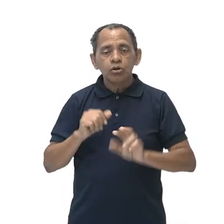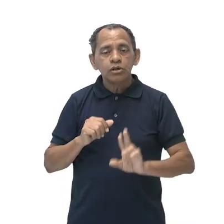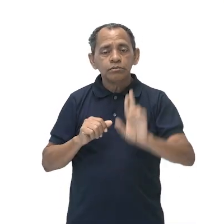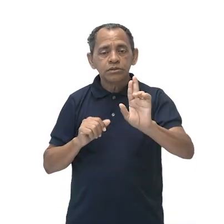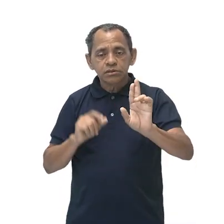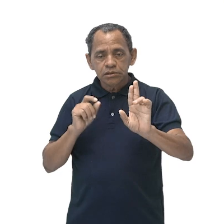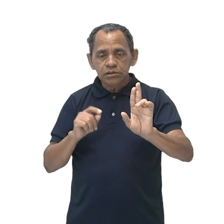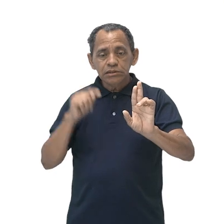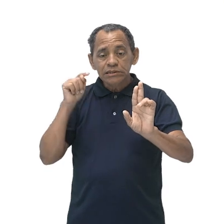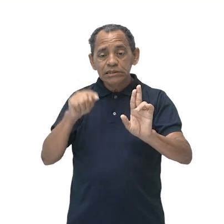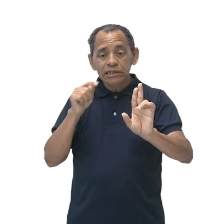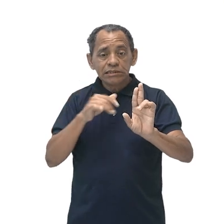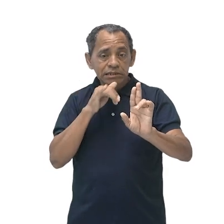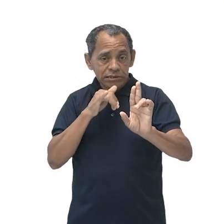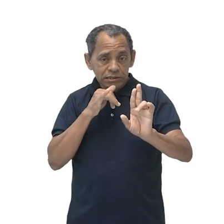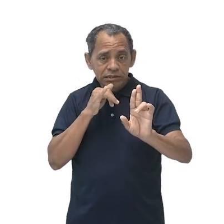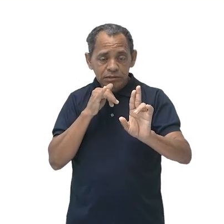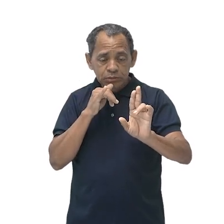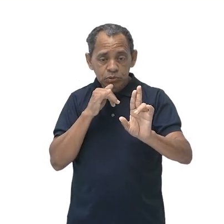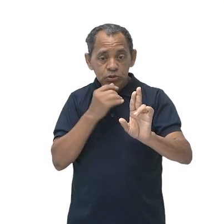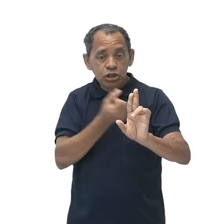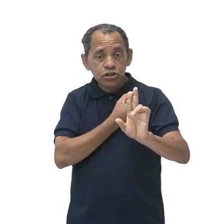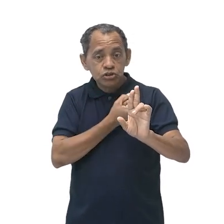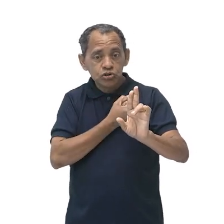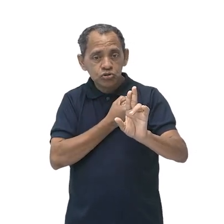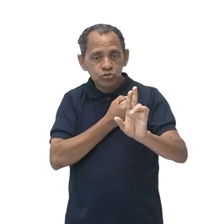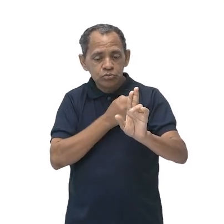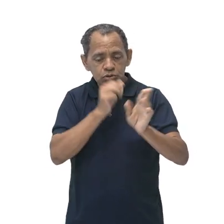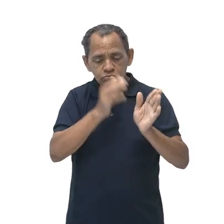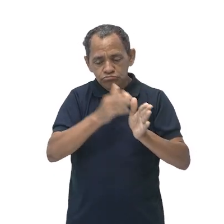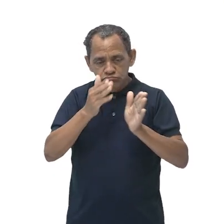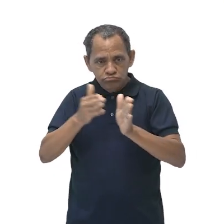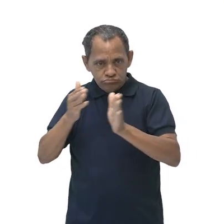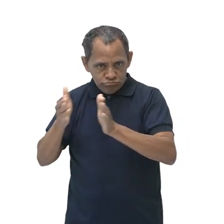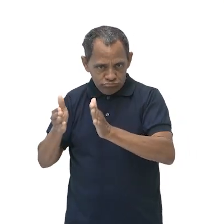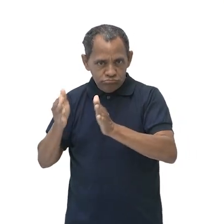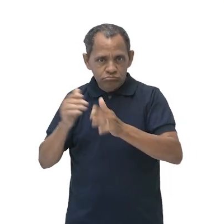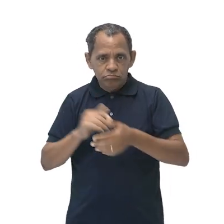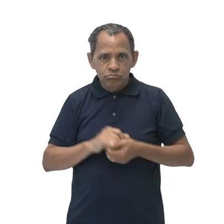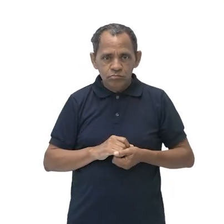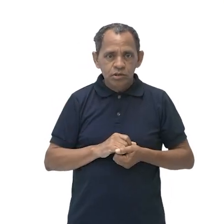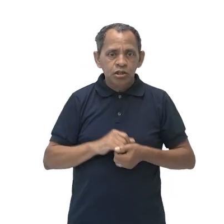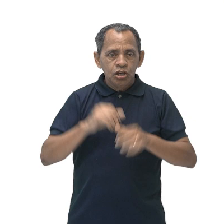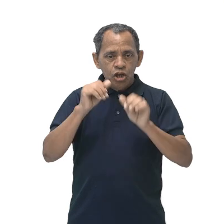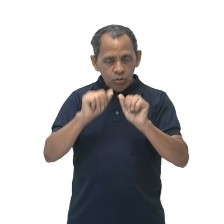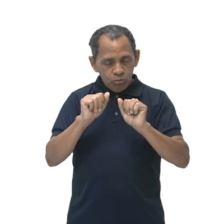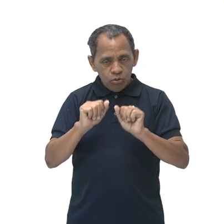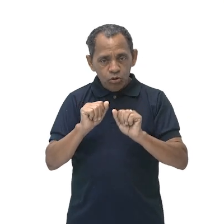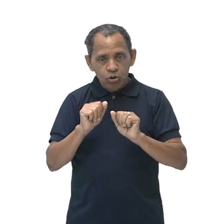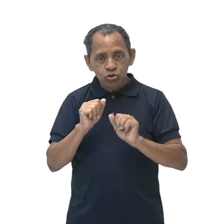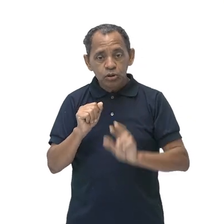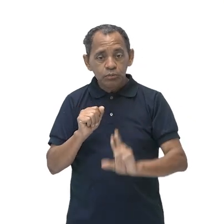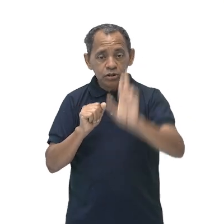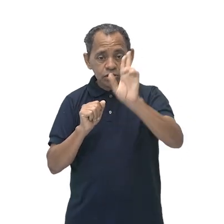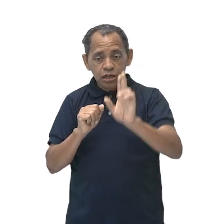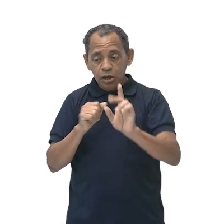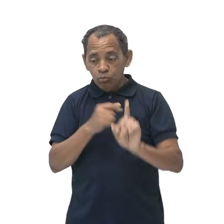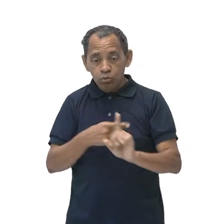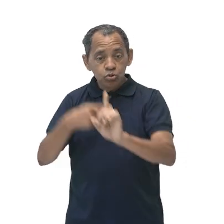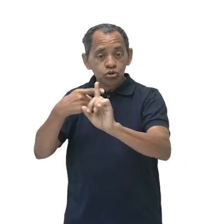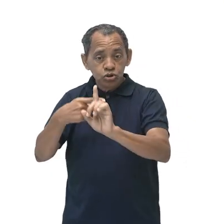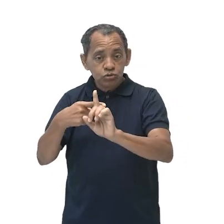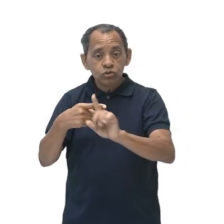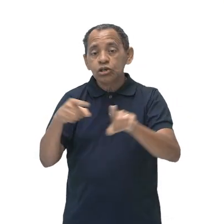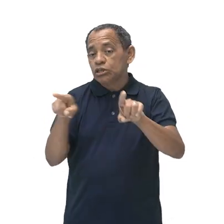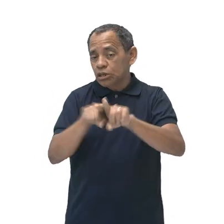que nesse caso, esses números eles são ordenados. Assim como eu posso representar para o lado positivo, eu posso